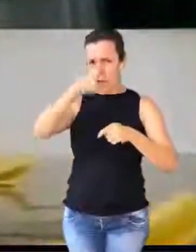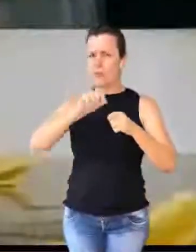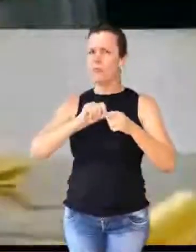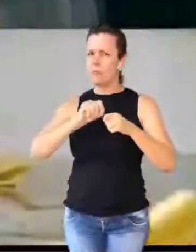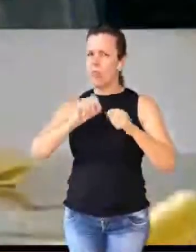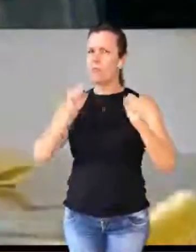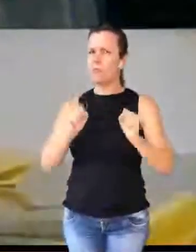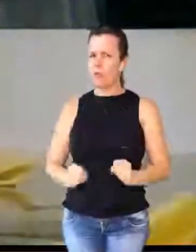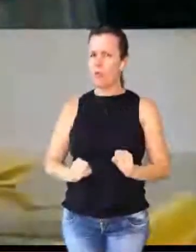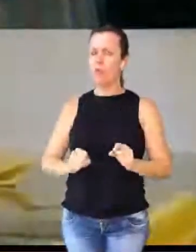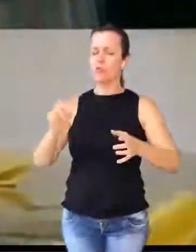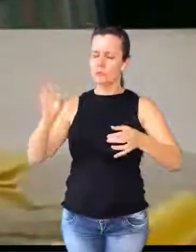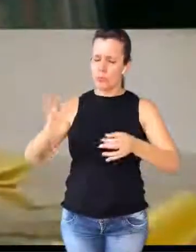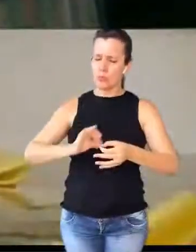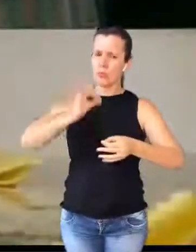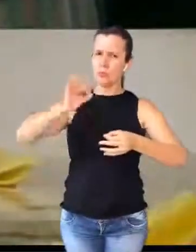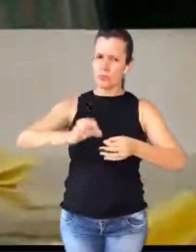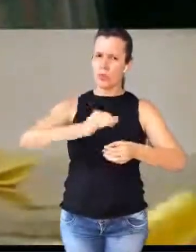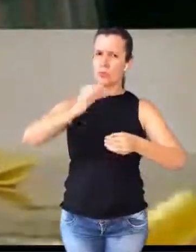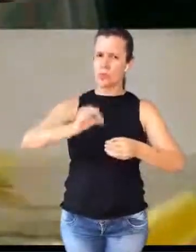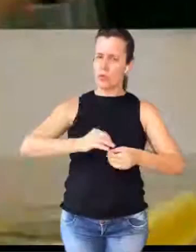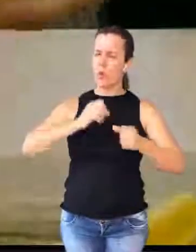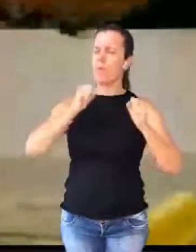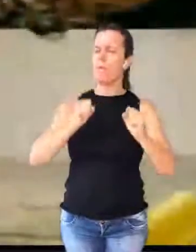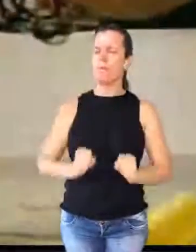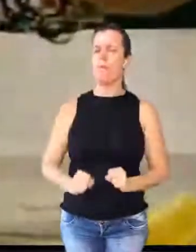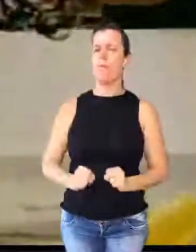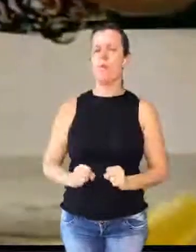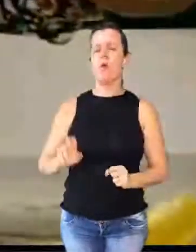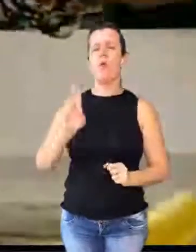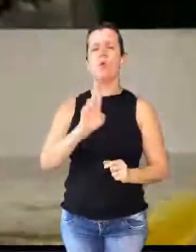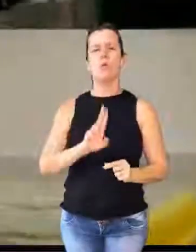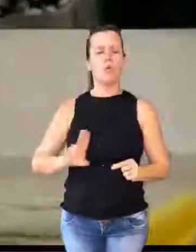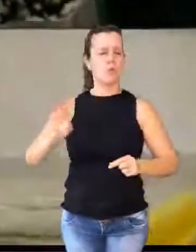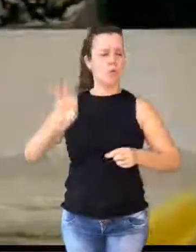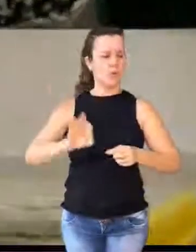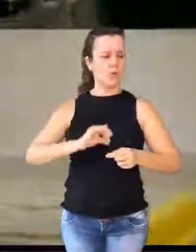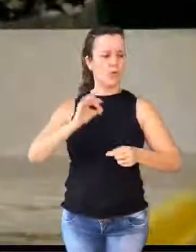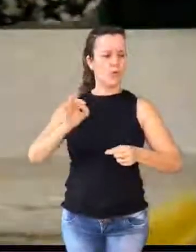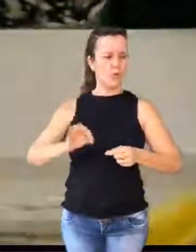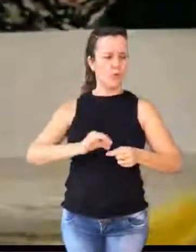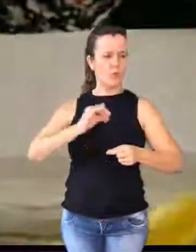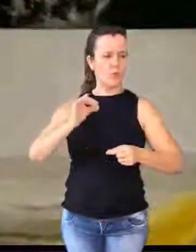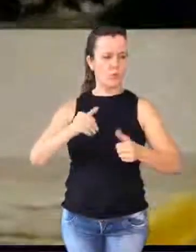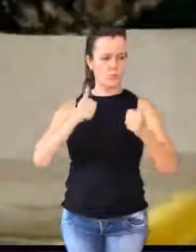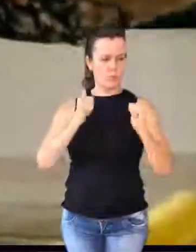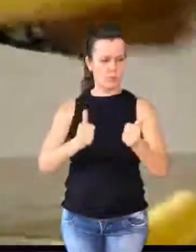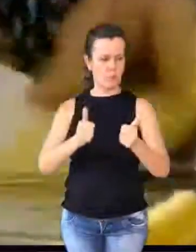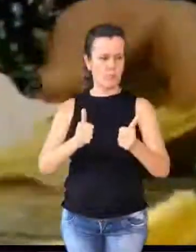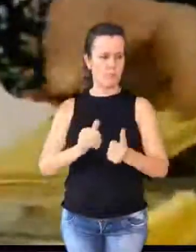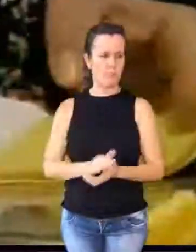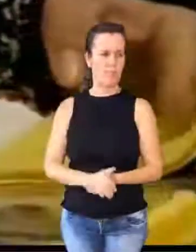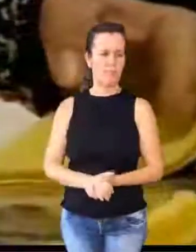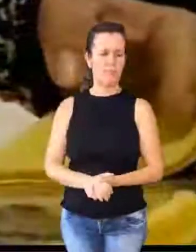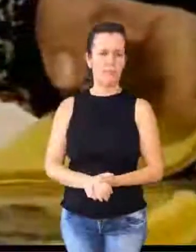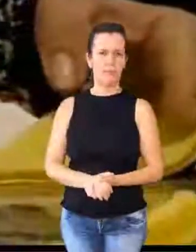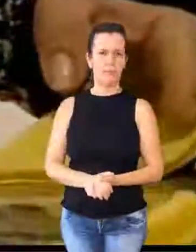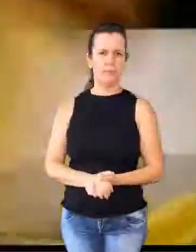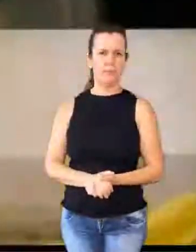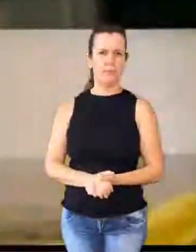retalhos, entendeu? Você vai colocando os retalhos, aí ele vai ficar gordinho. Eu já volto, vou passar na máquina e já